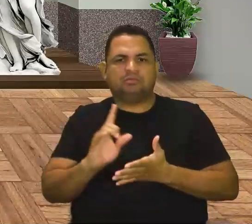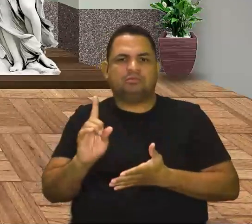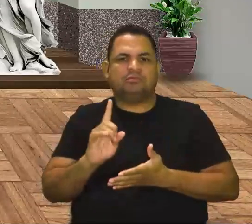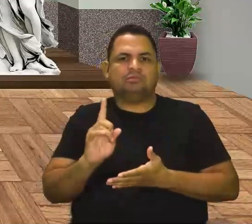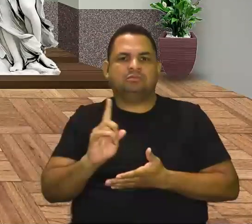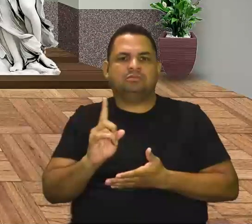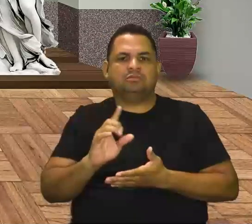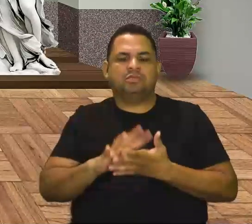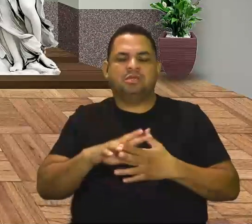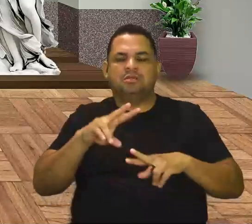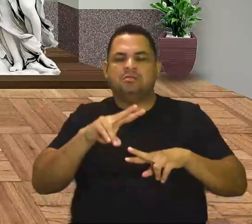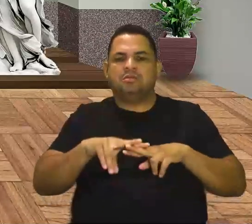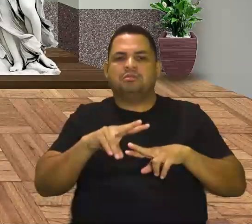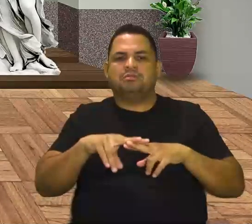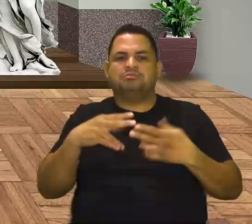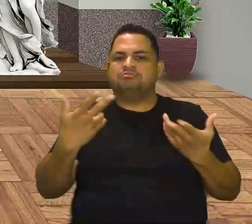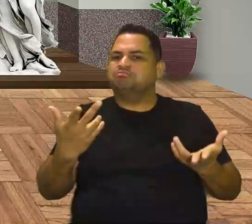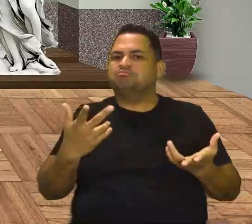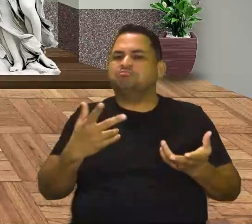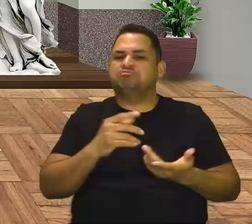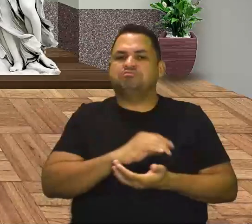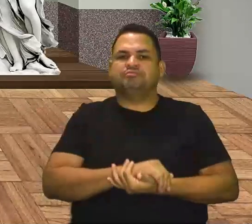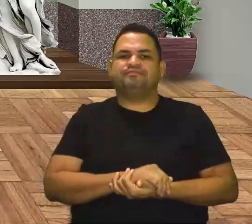tornam prisioneiros do conflito.